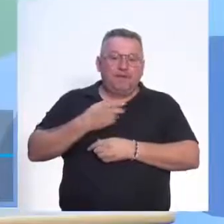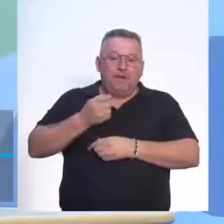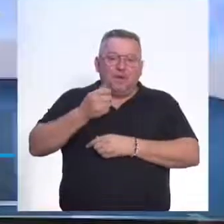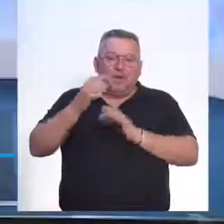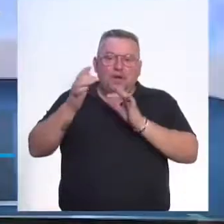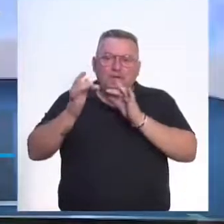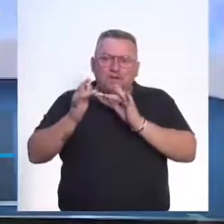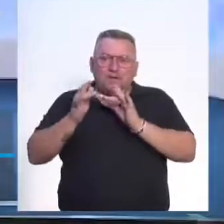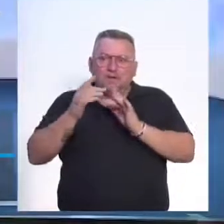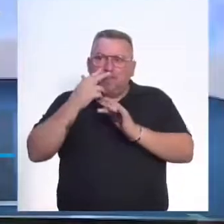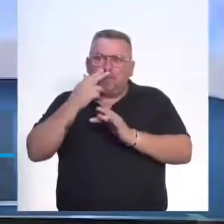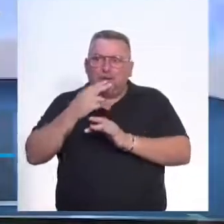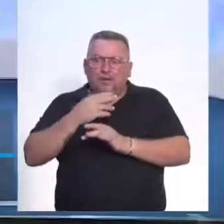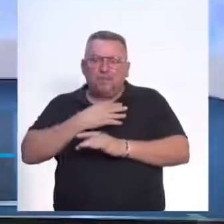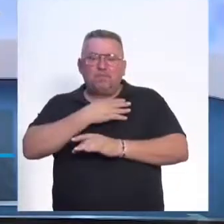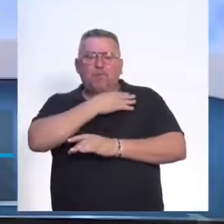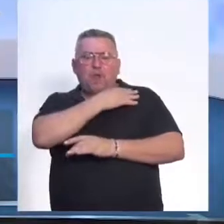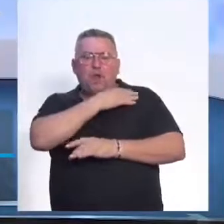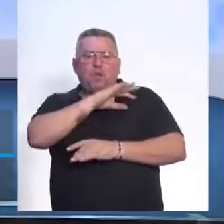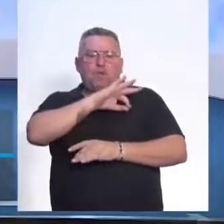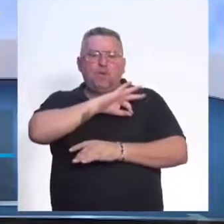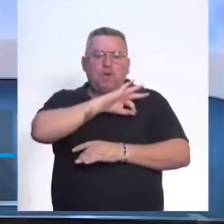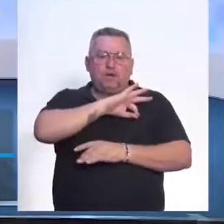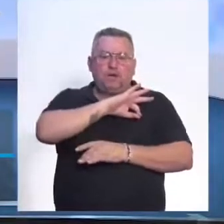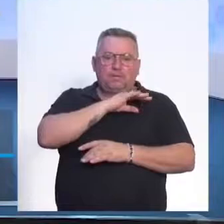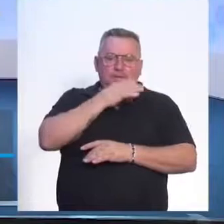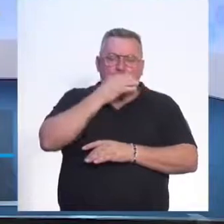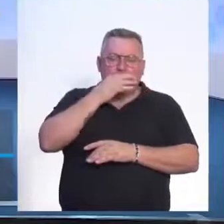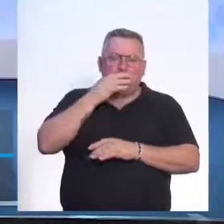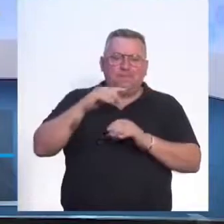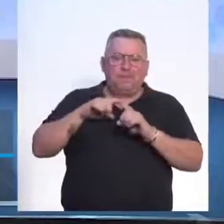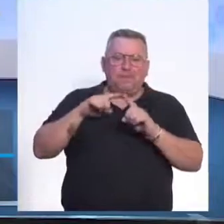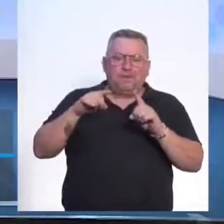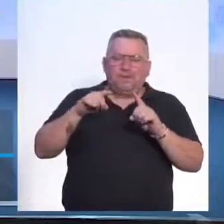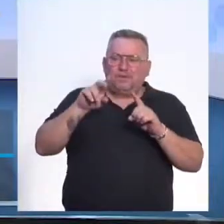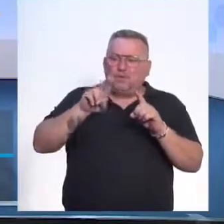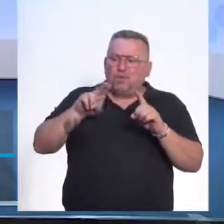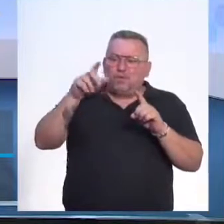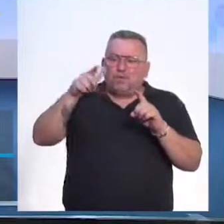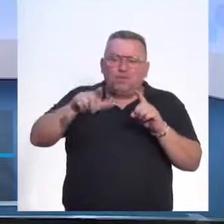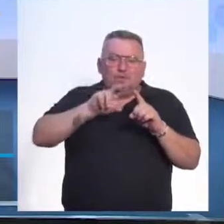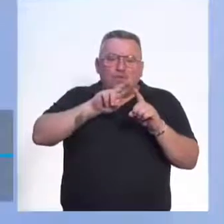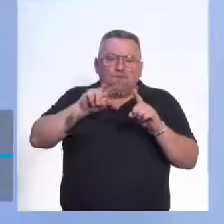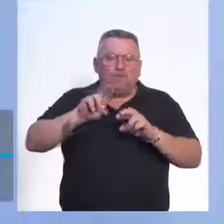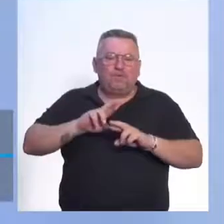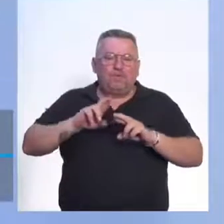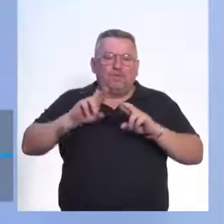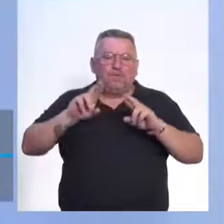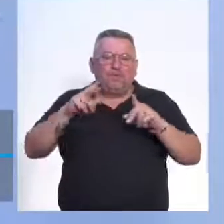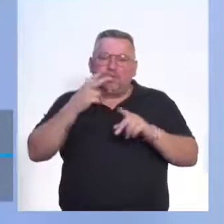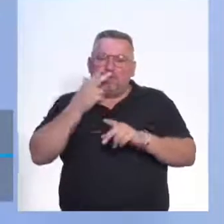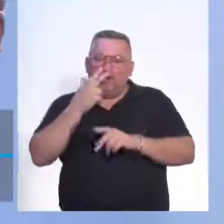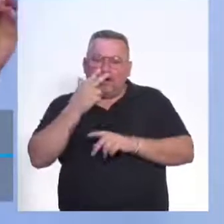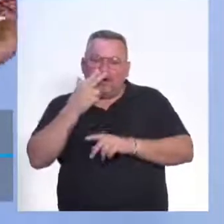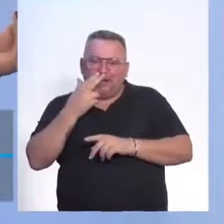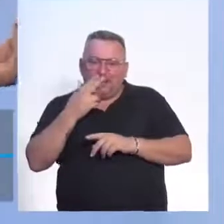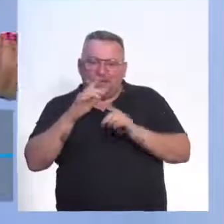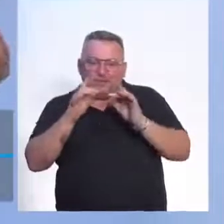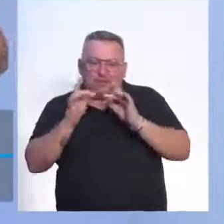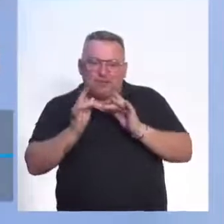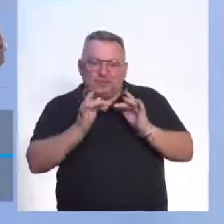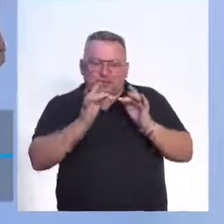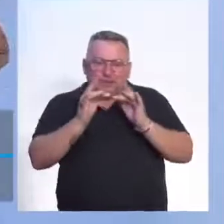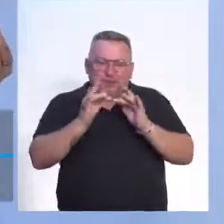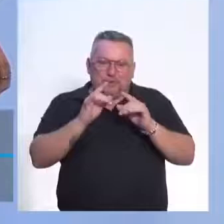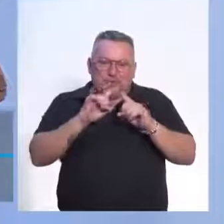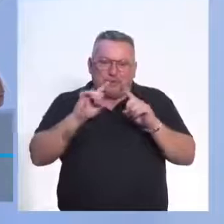relação militar entre o suzerano e o vassalo. Militar, mas a gente usa um outro nome que até parece assim com uma relação meio